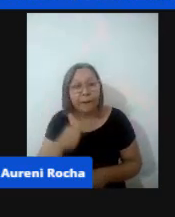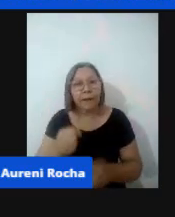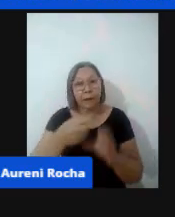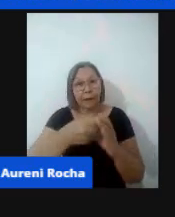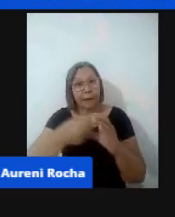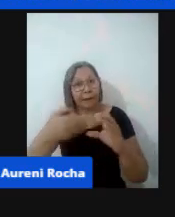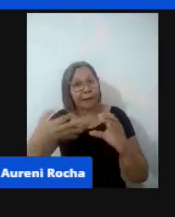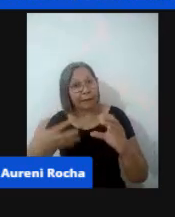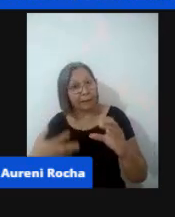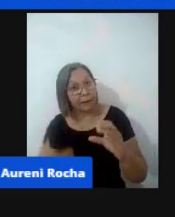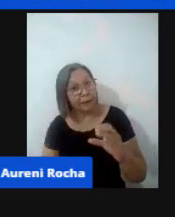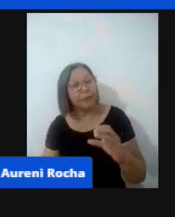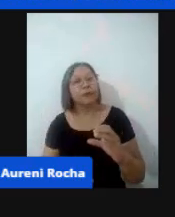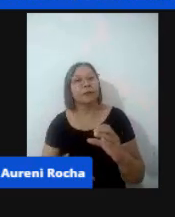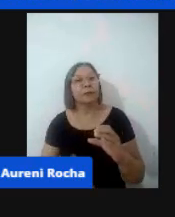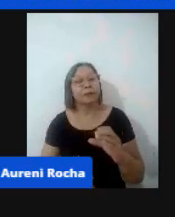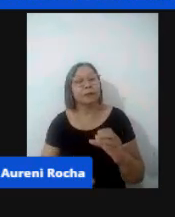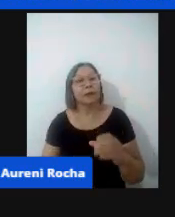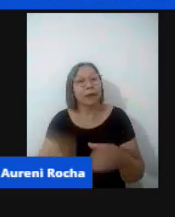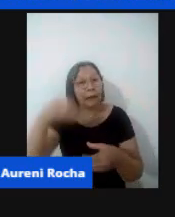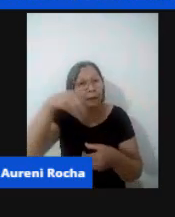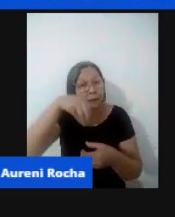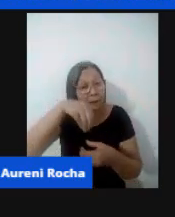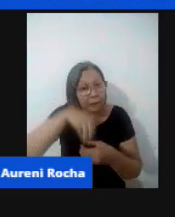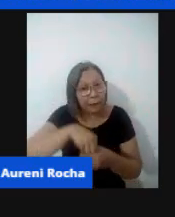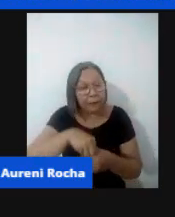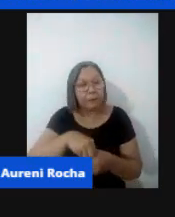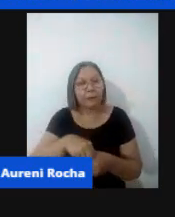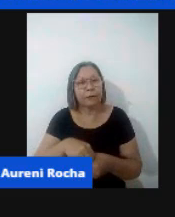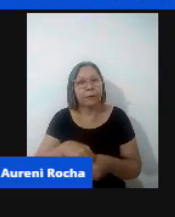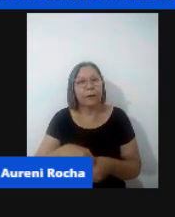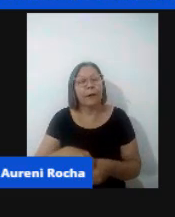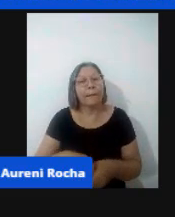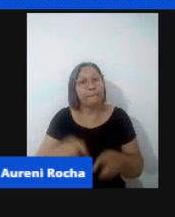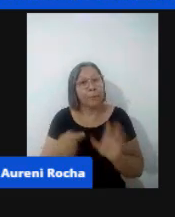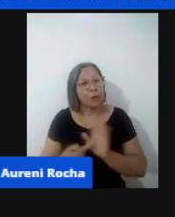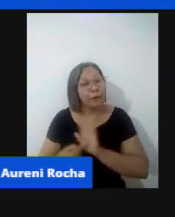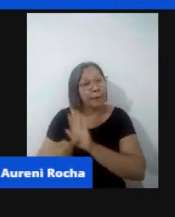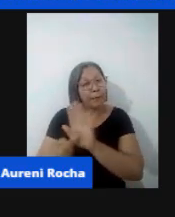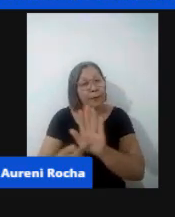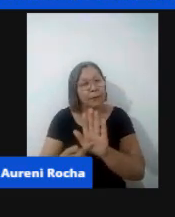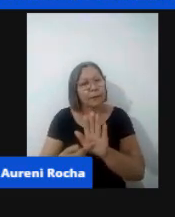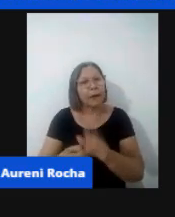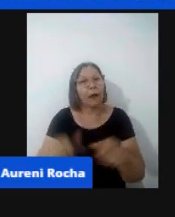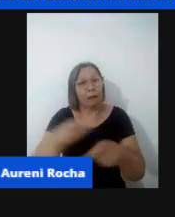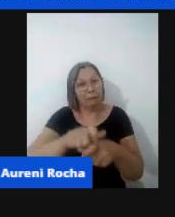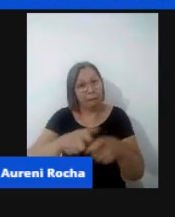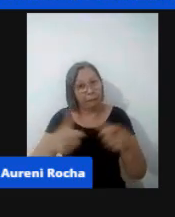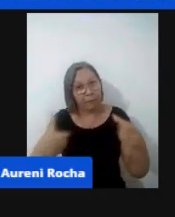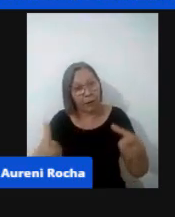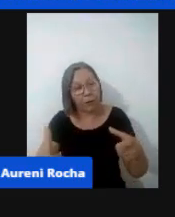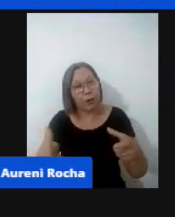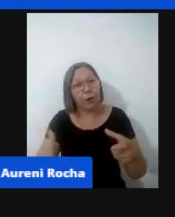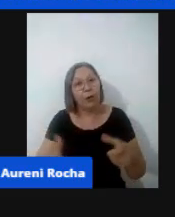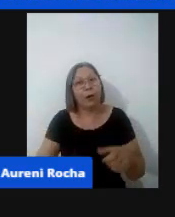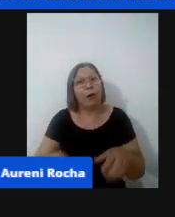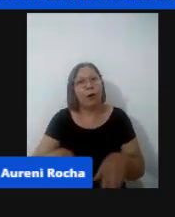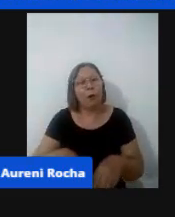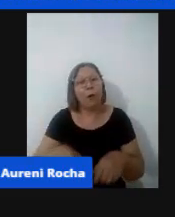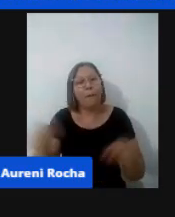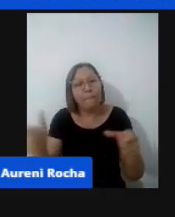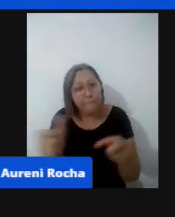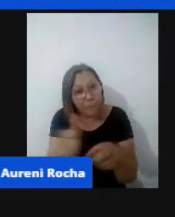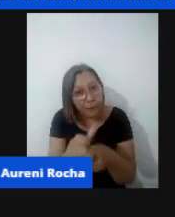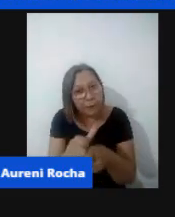mas essas características podem vir apresentadas em maior ou menor grau de comprometimentos. Por